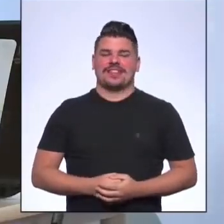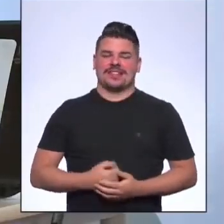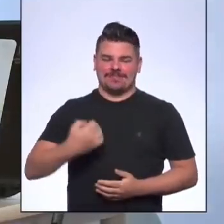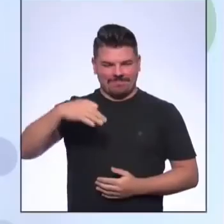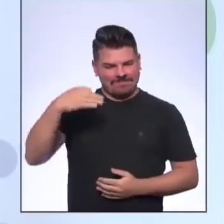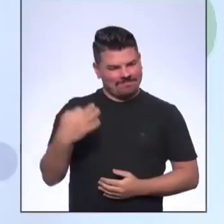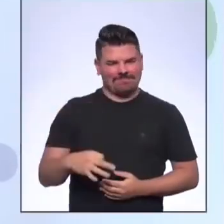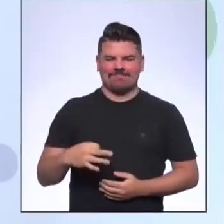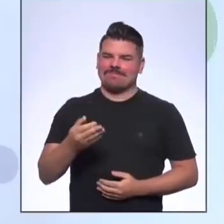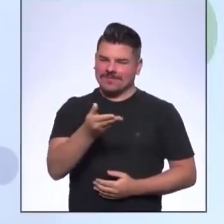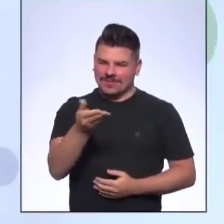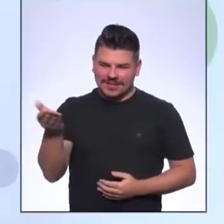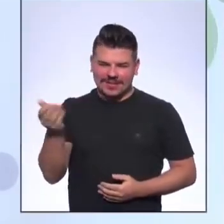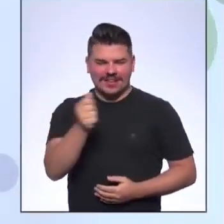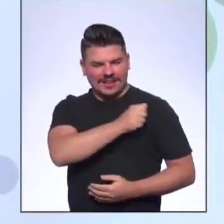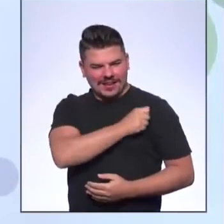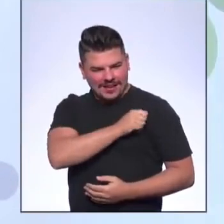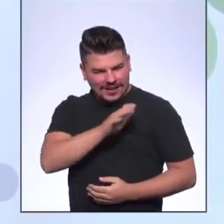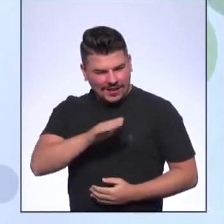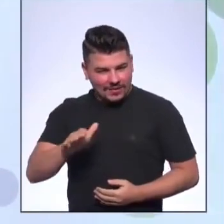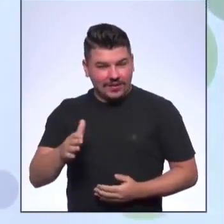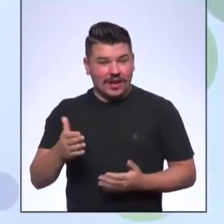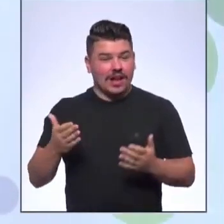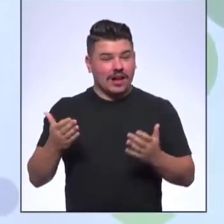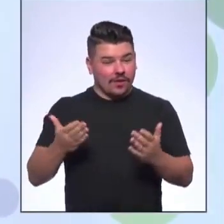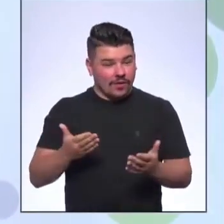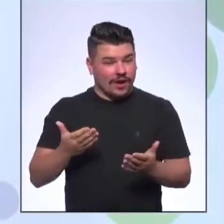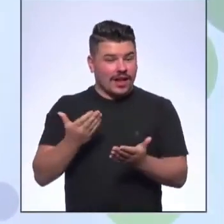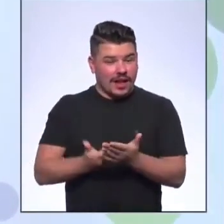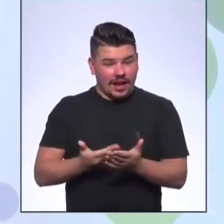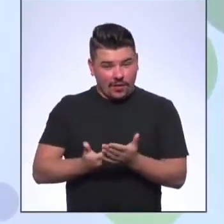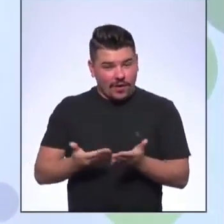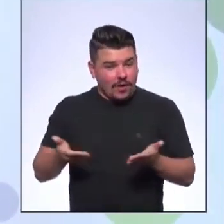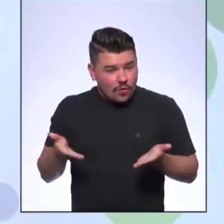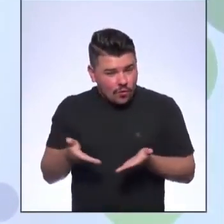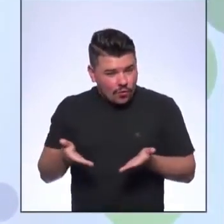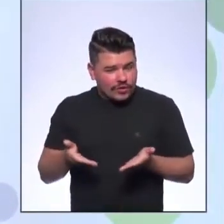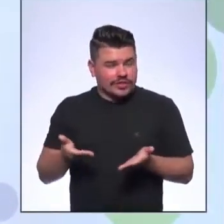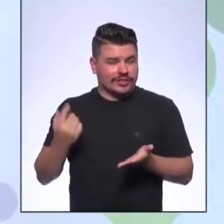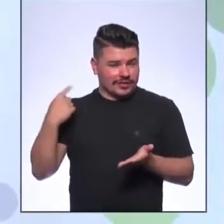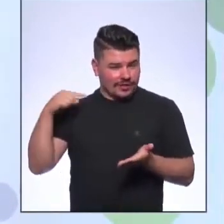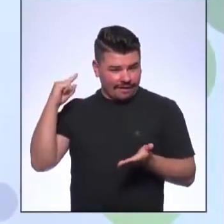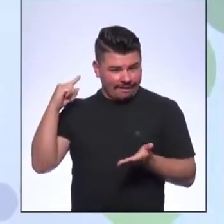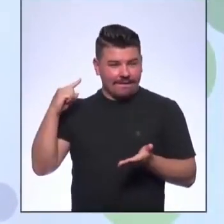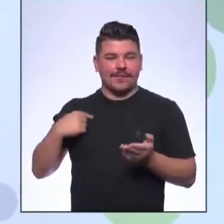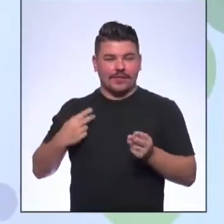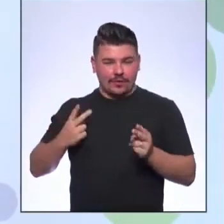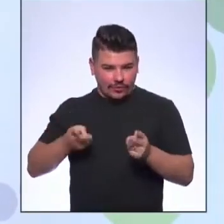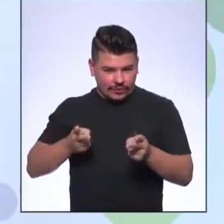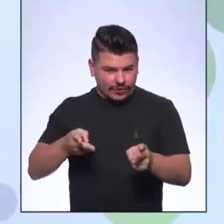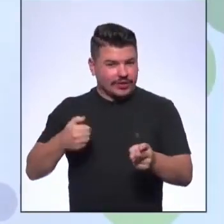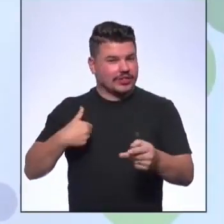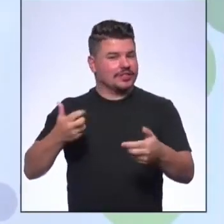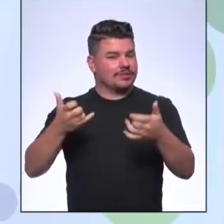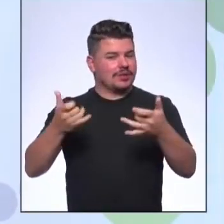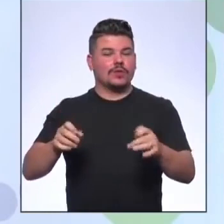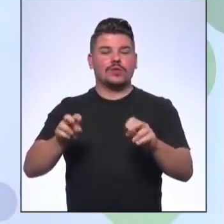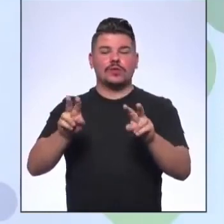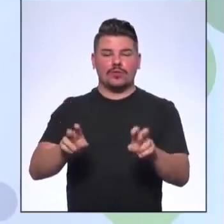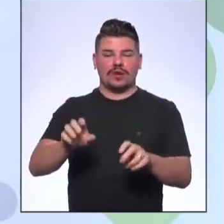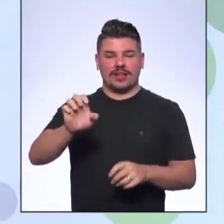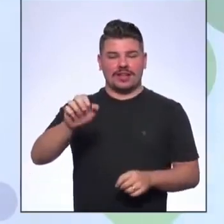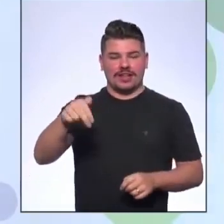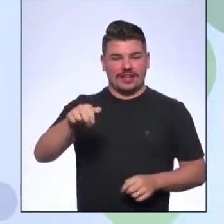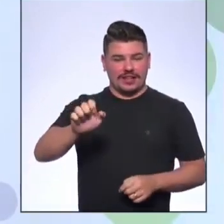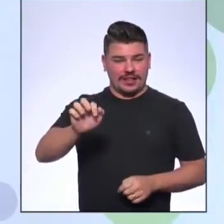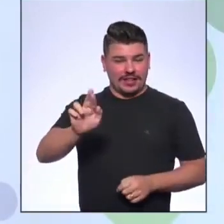Certo, meus alunos. Continuação da aula de hoje. Na última aula trabalhamos com o conceito de energia,